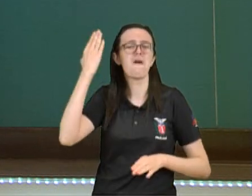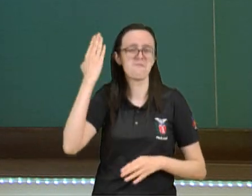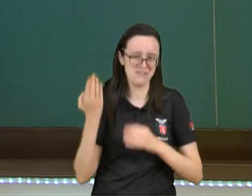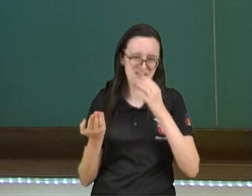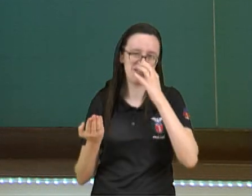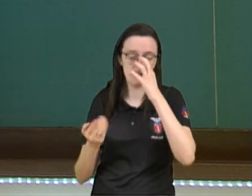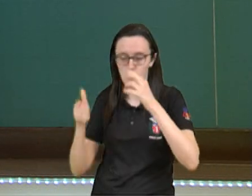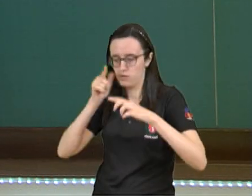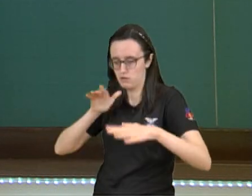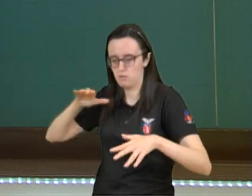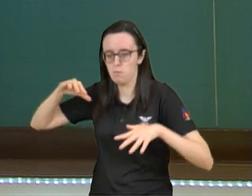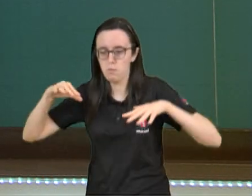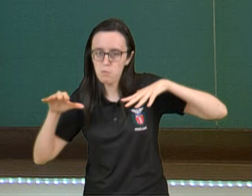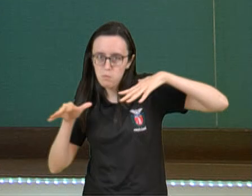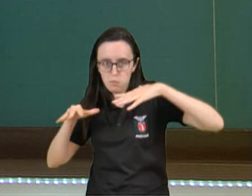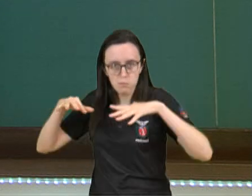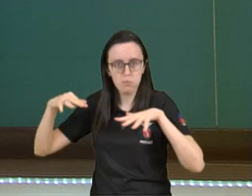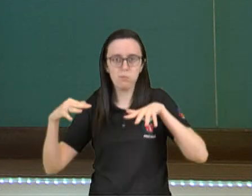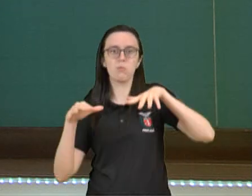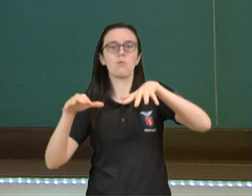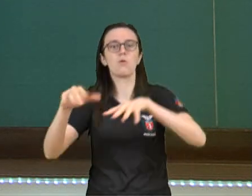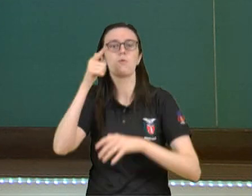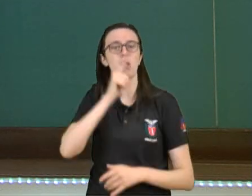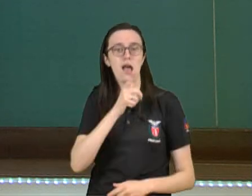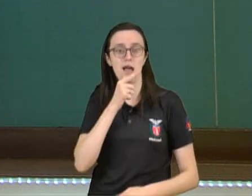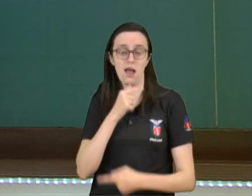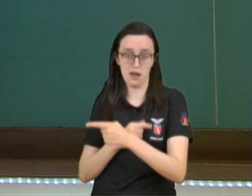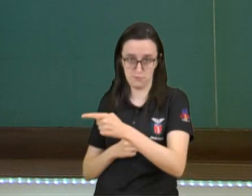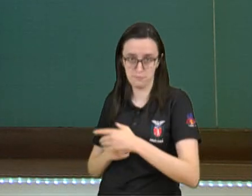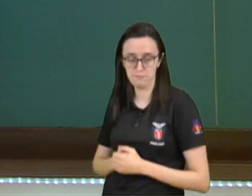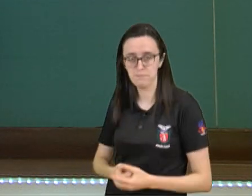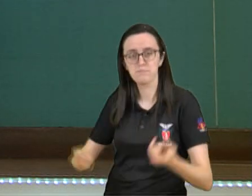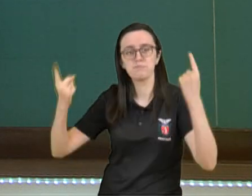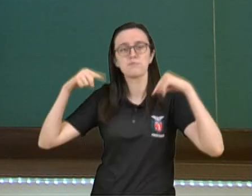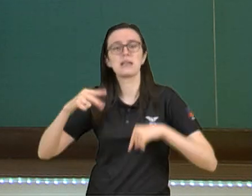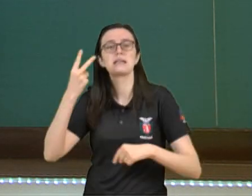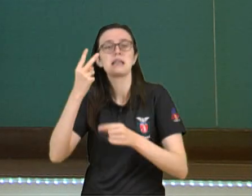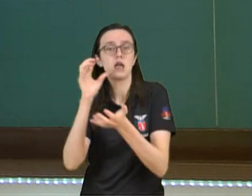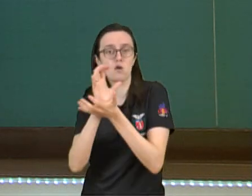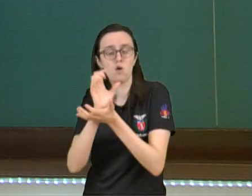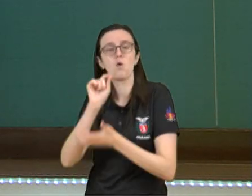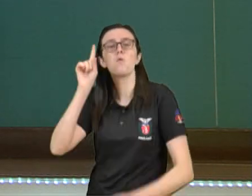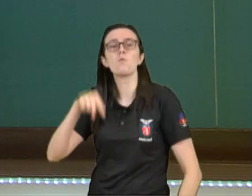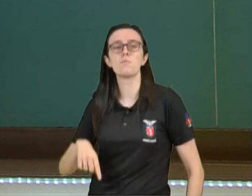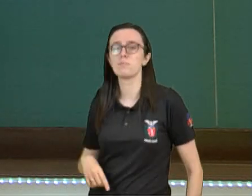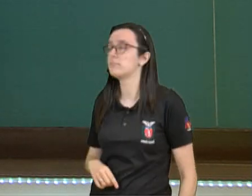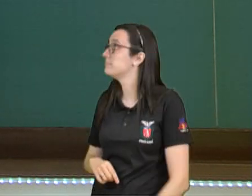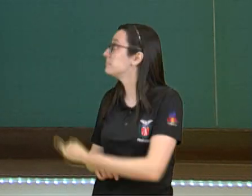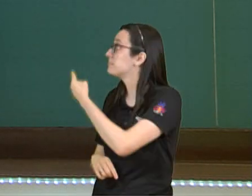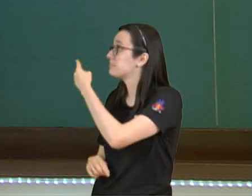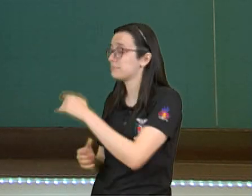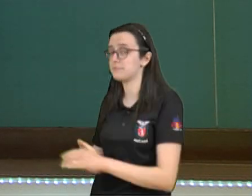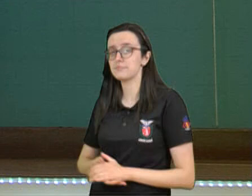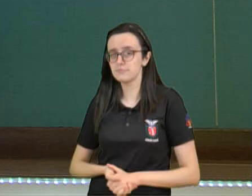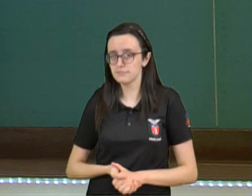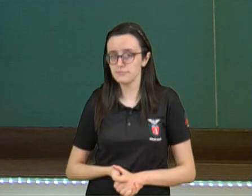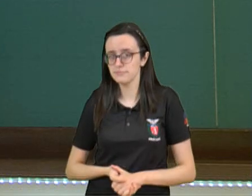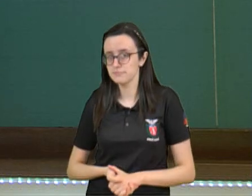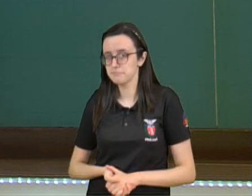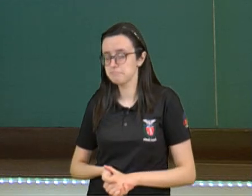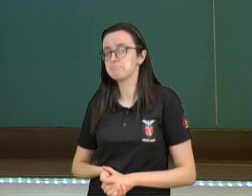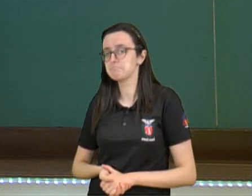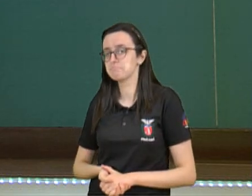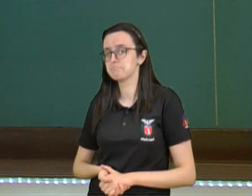faz com que esse organismo se desloque, por exemplo, na água. O segundo grupo são o grupo dos flagelados